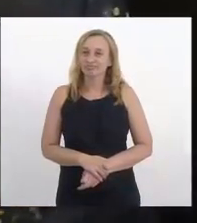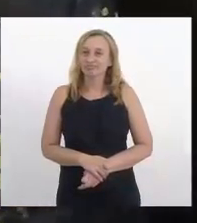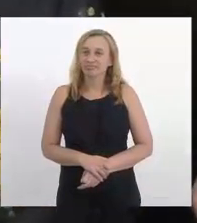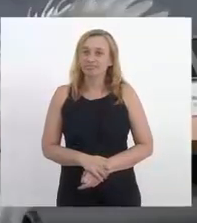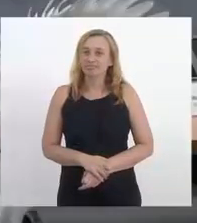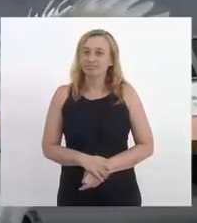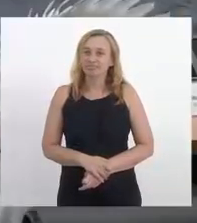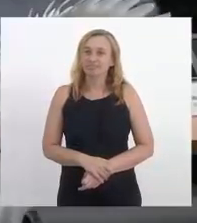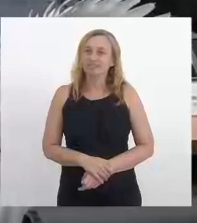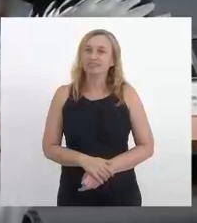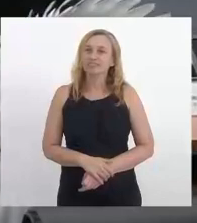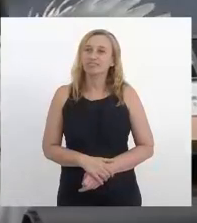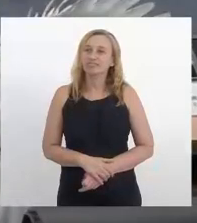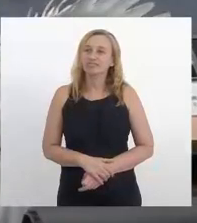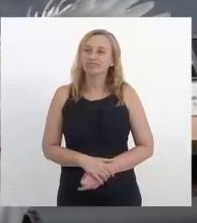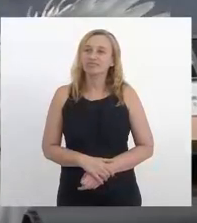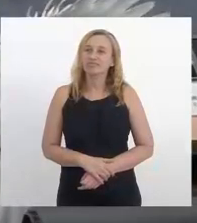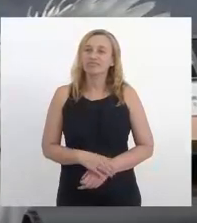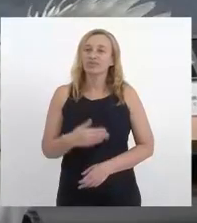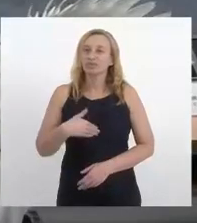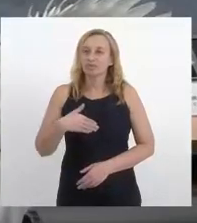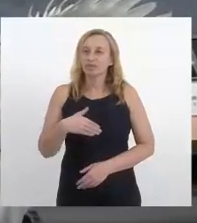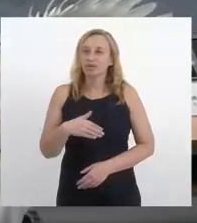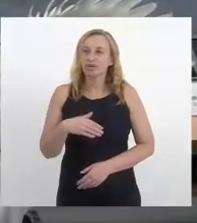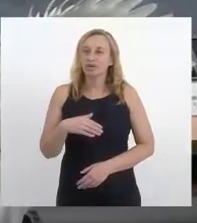Fulano, budismo tibetano.